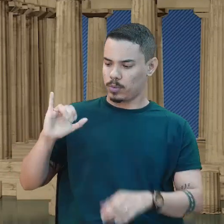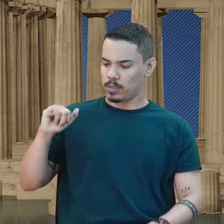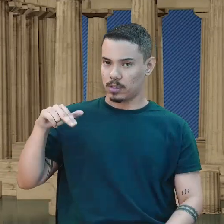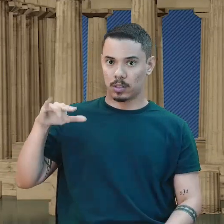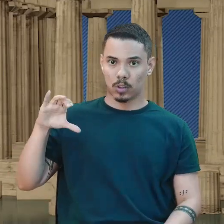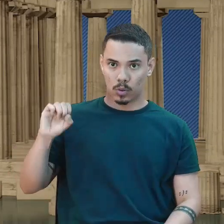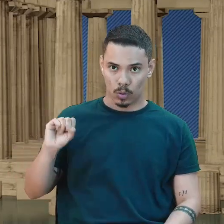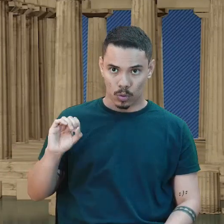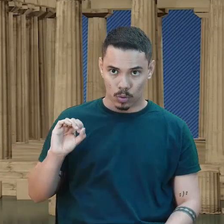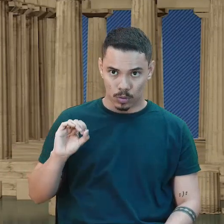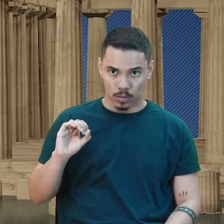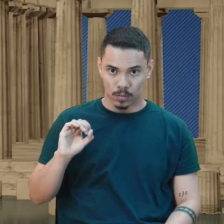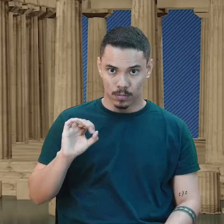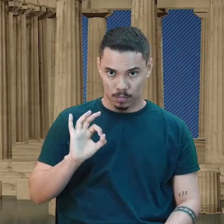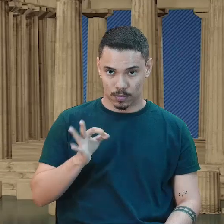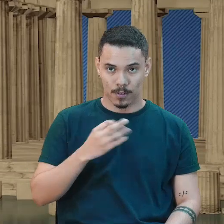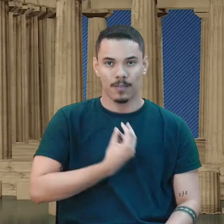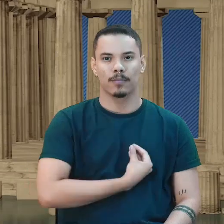vida,